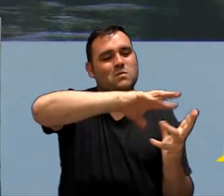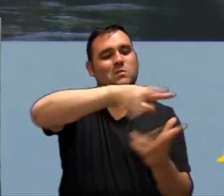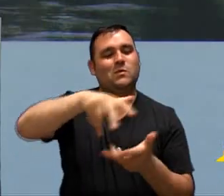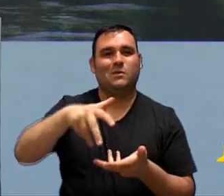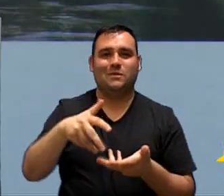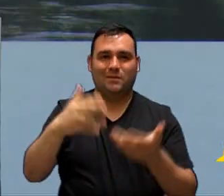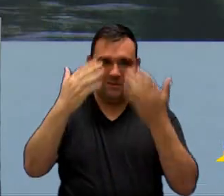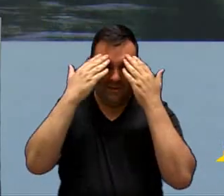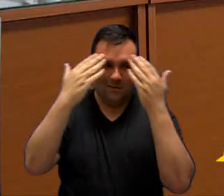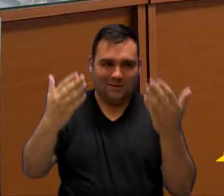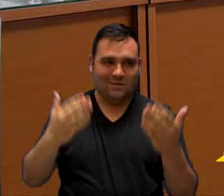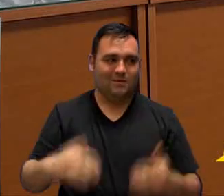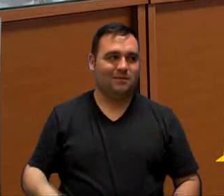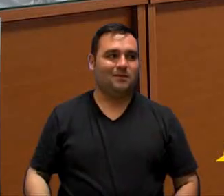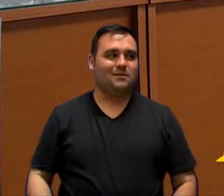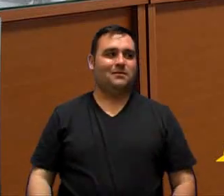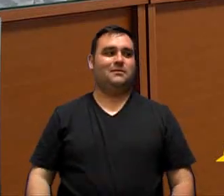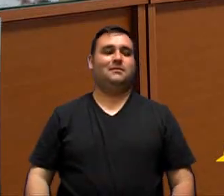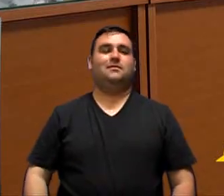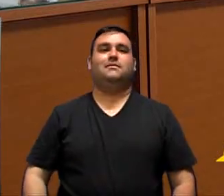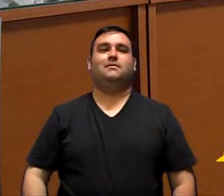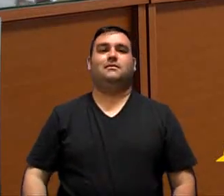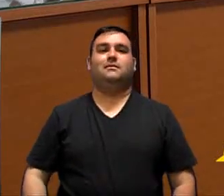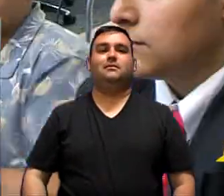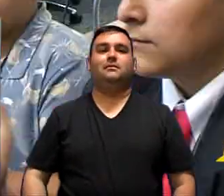Muito obrigado.